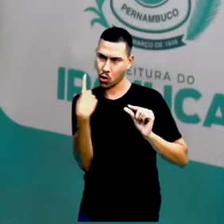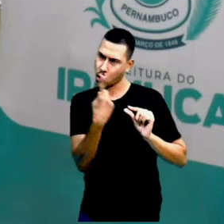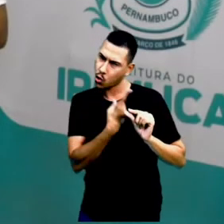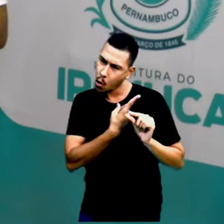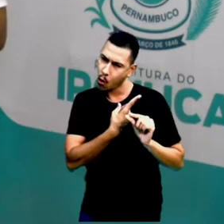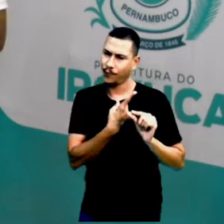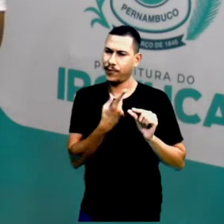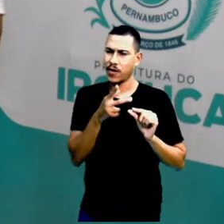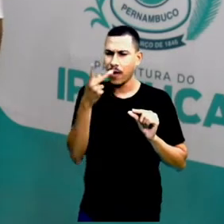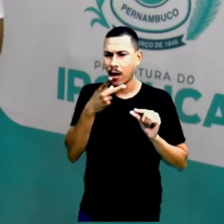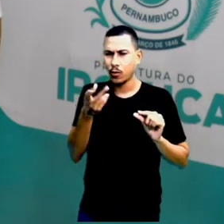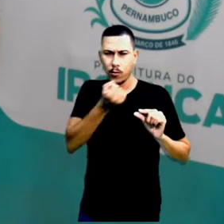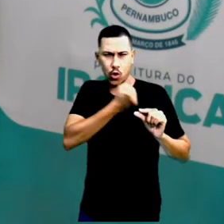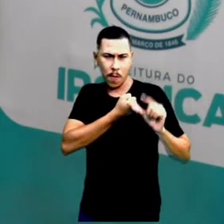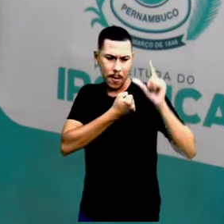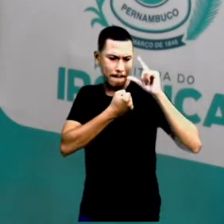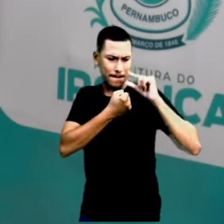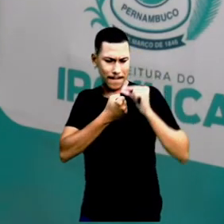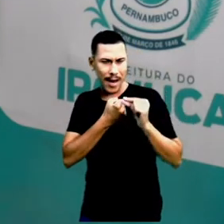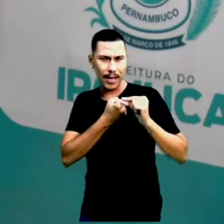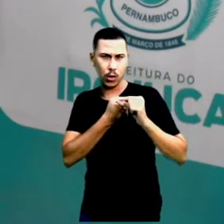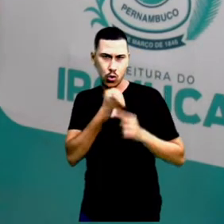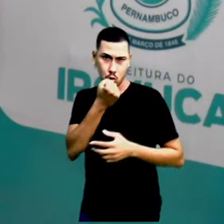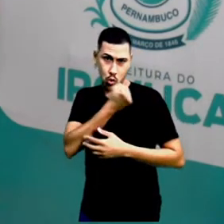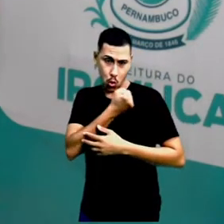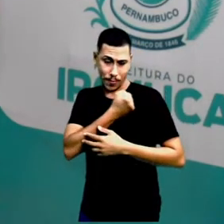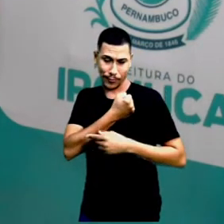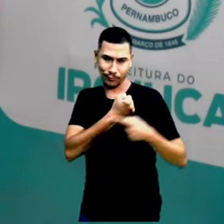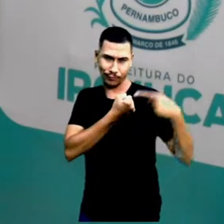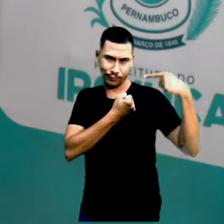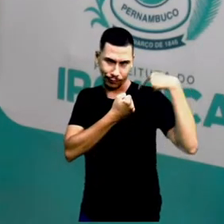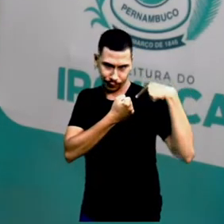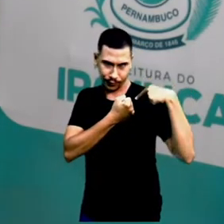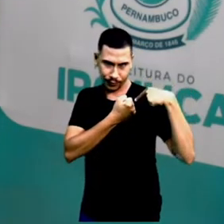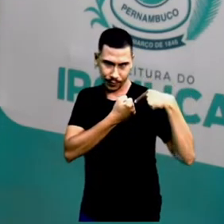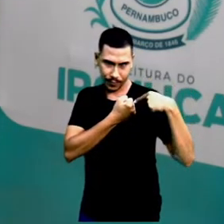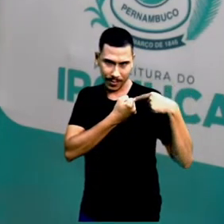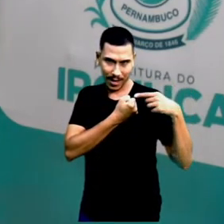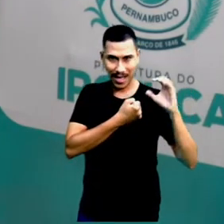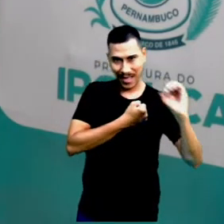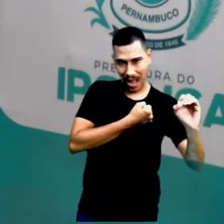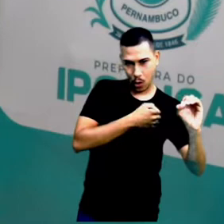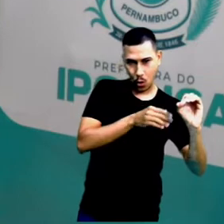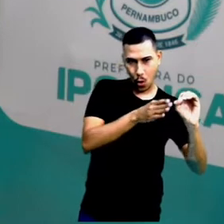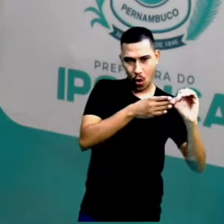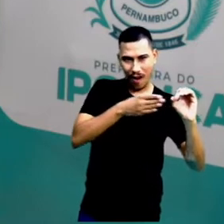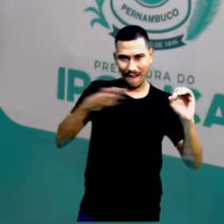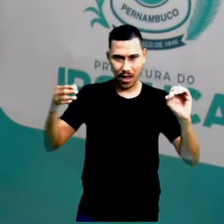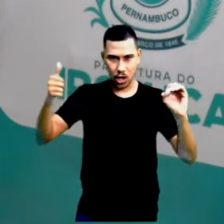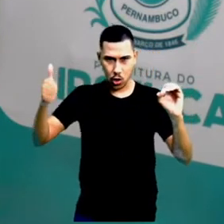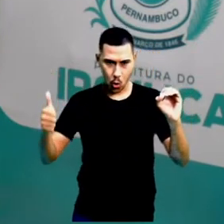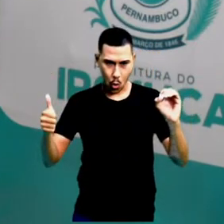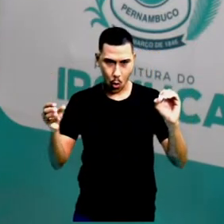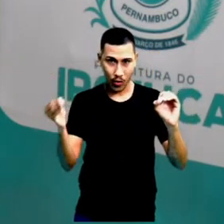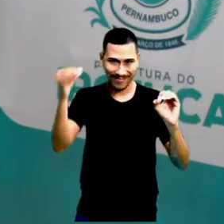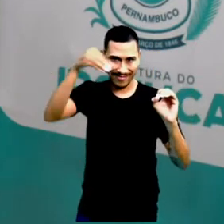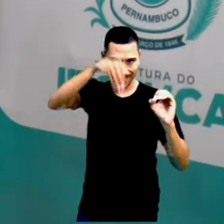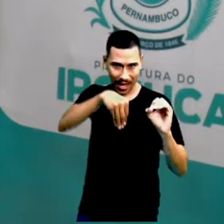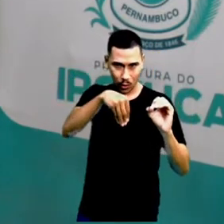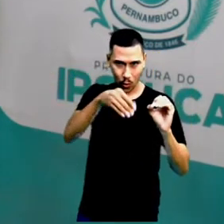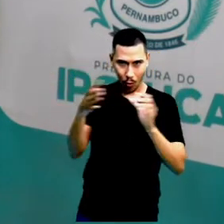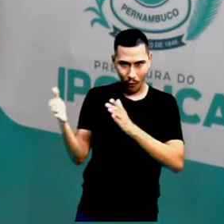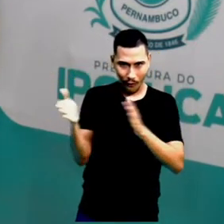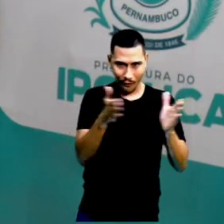número pequeno é um número que está compreendido entre 0 e 1. Ele fica nesse